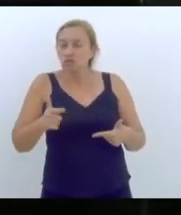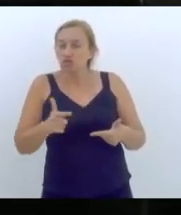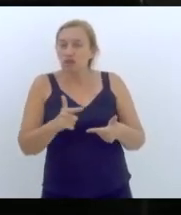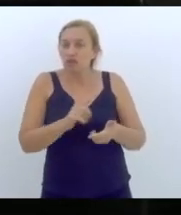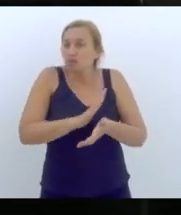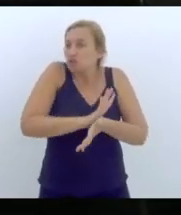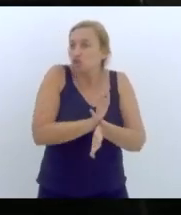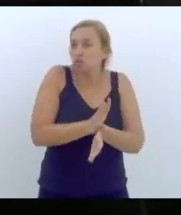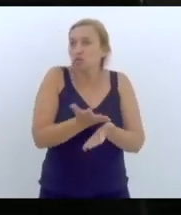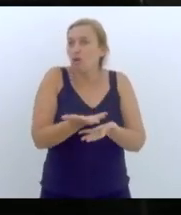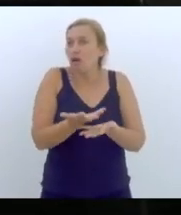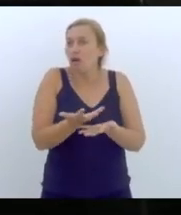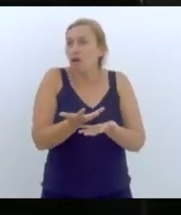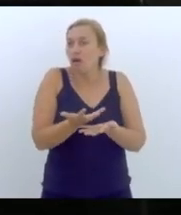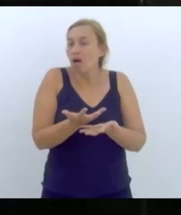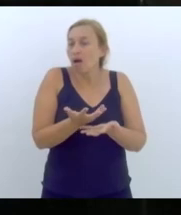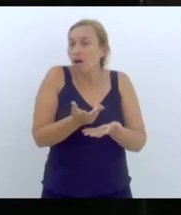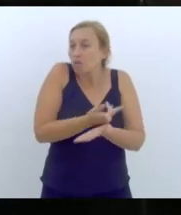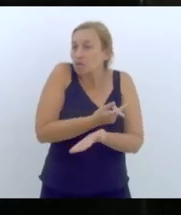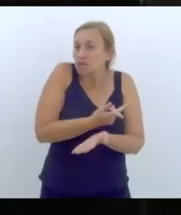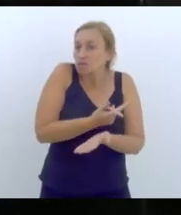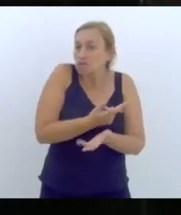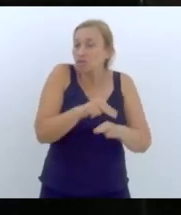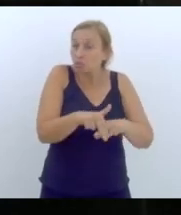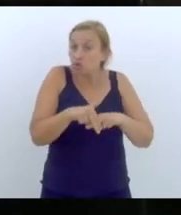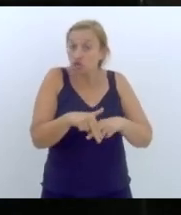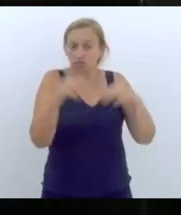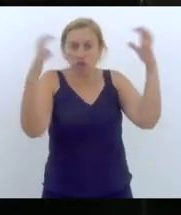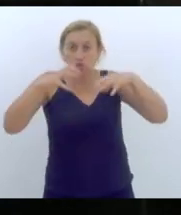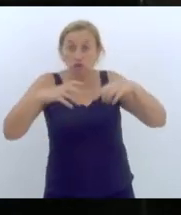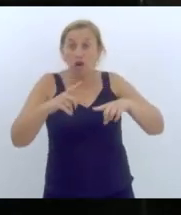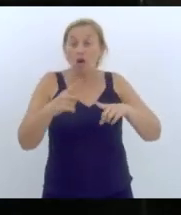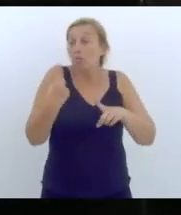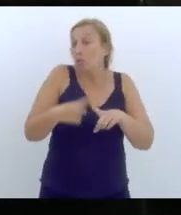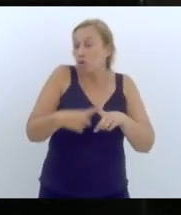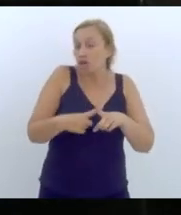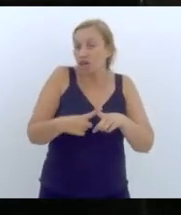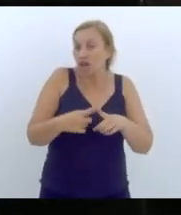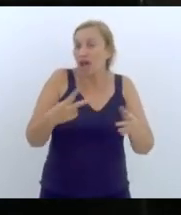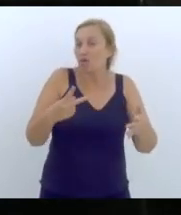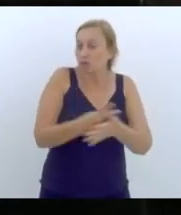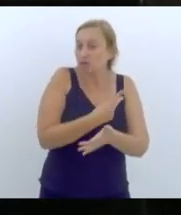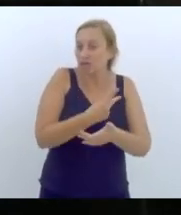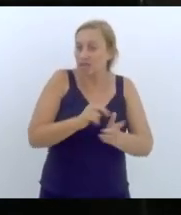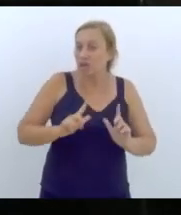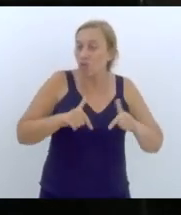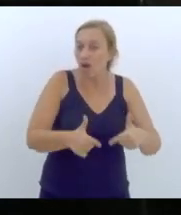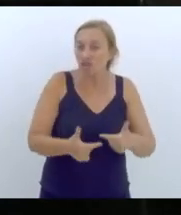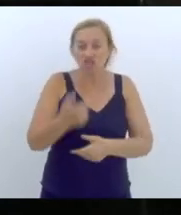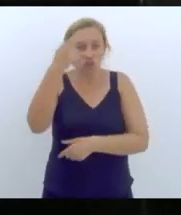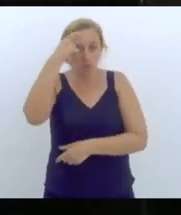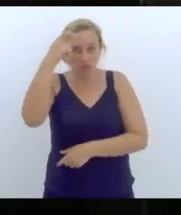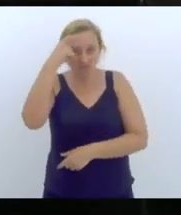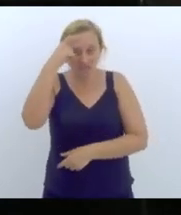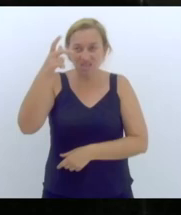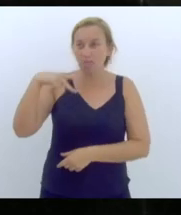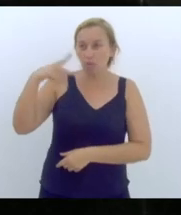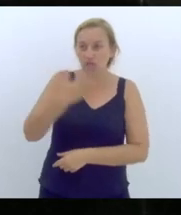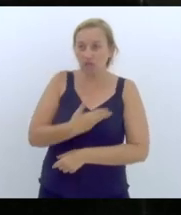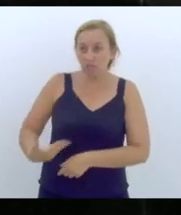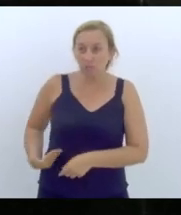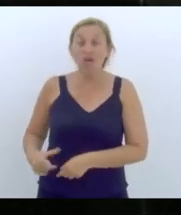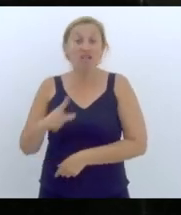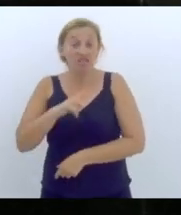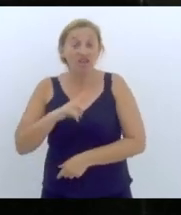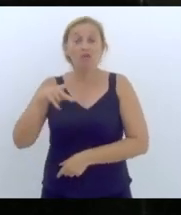destruições ocorridas em virtude das chuvas, porque ocorreu política pública de conscientização, porque teve